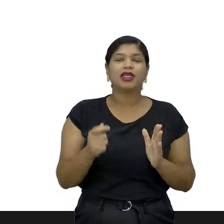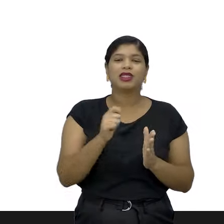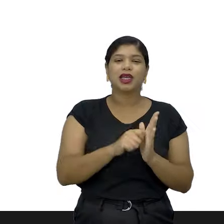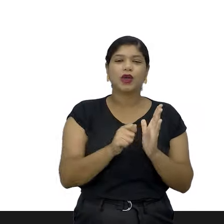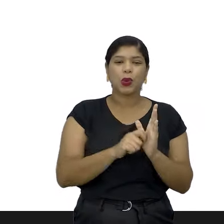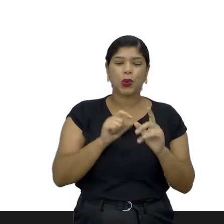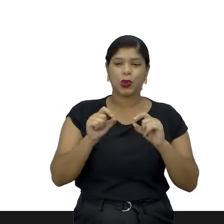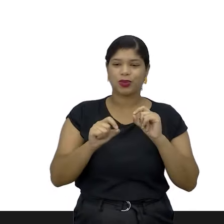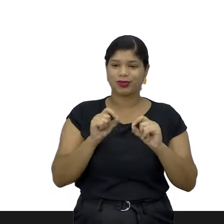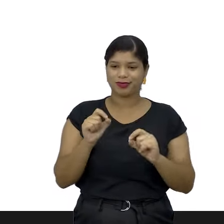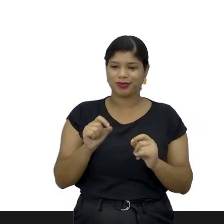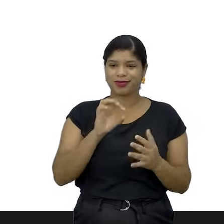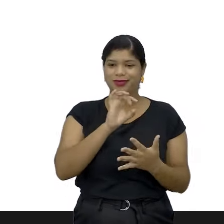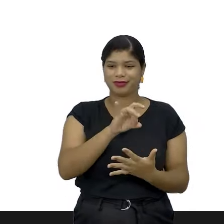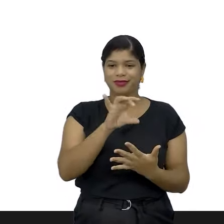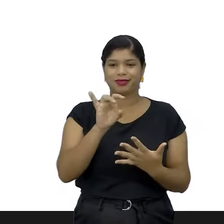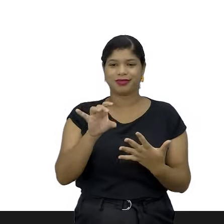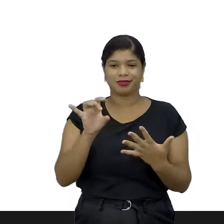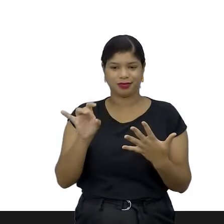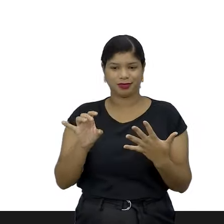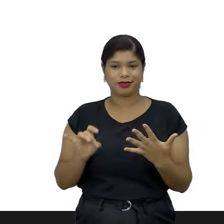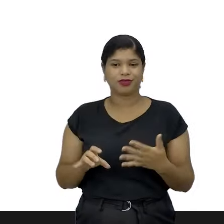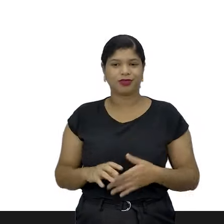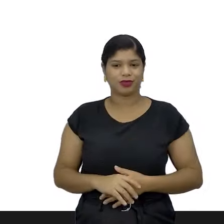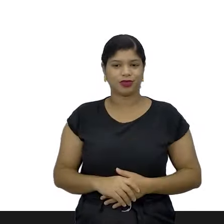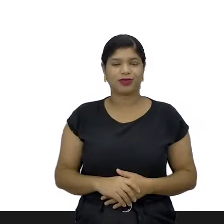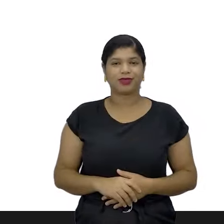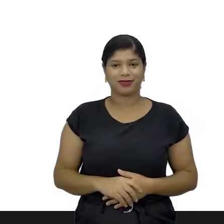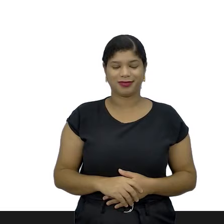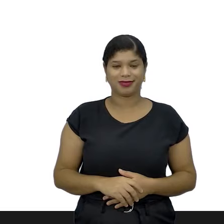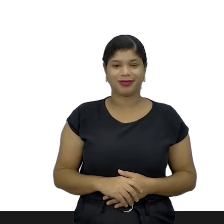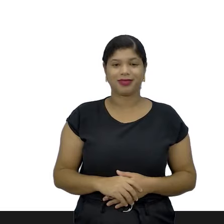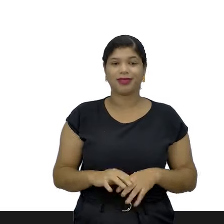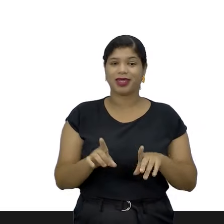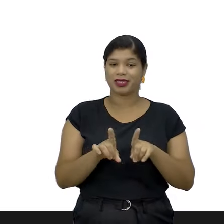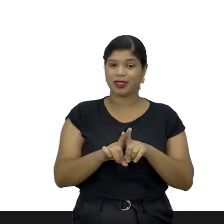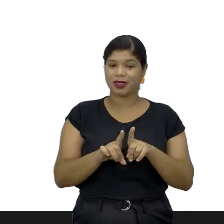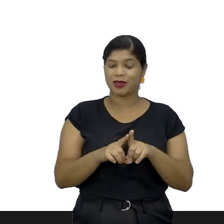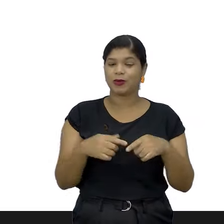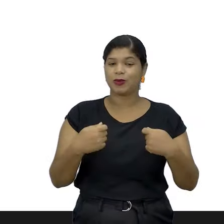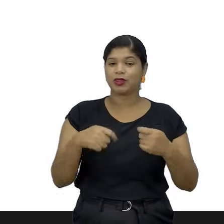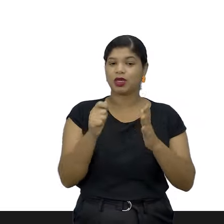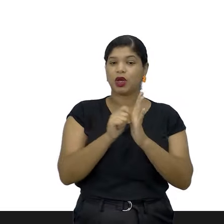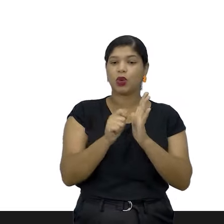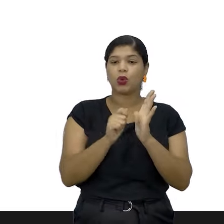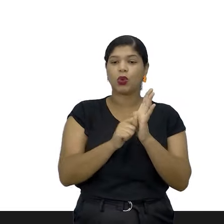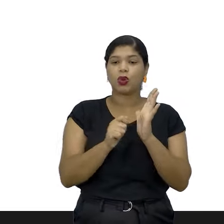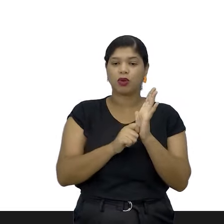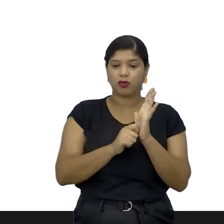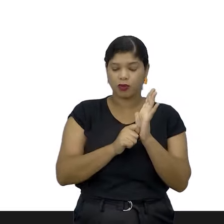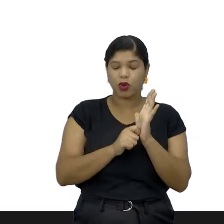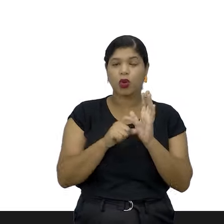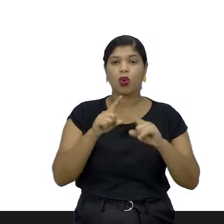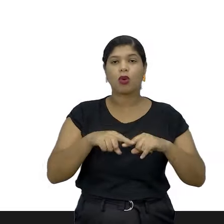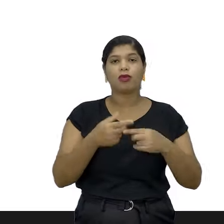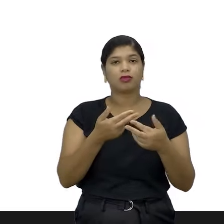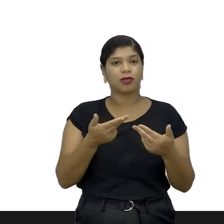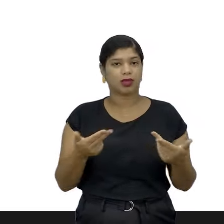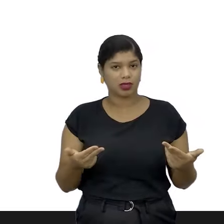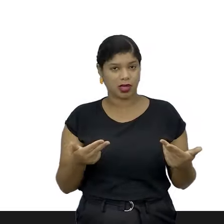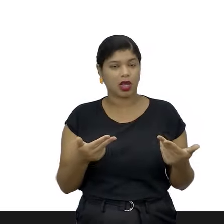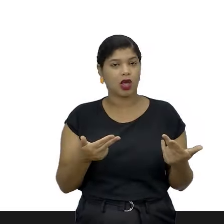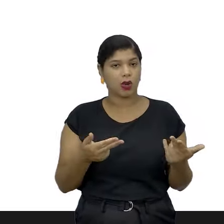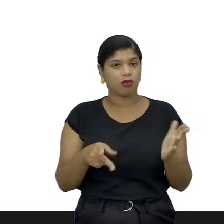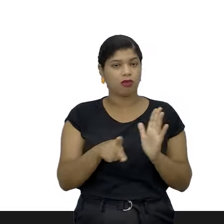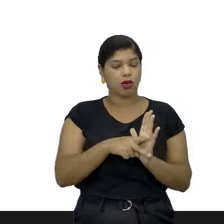escrito em cada uma delas, né, e também devem escrever cada um no seu material a receita